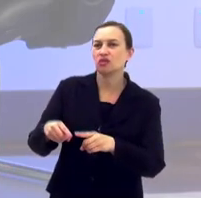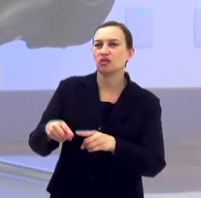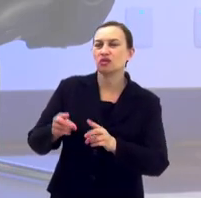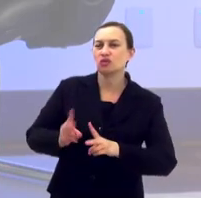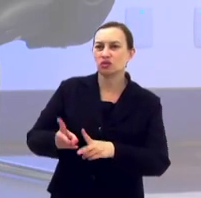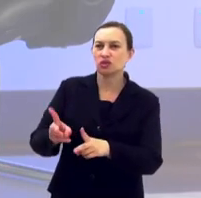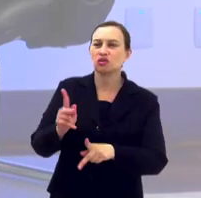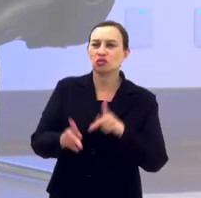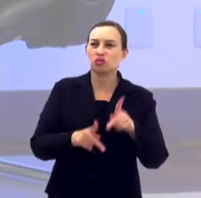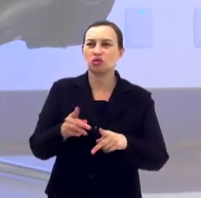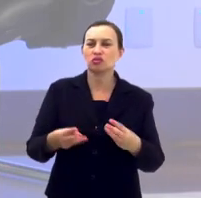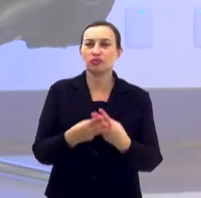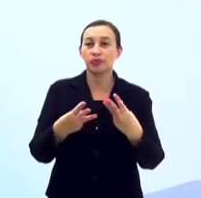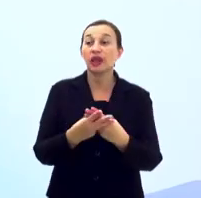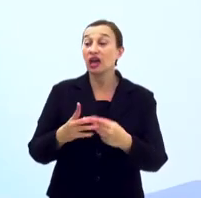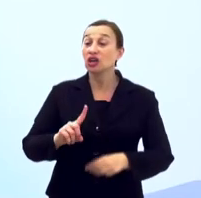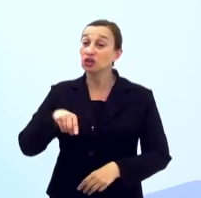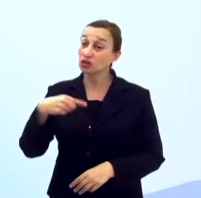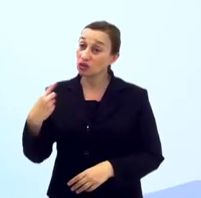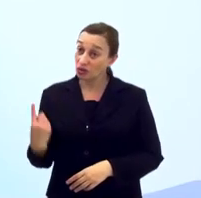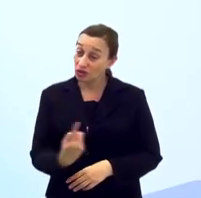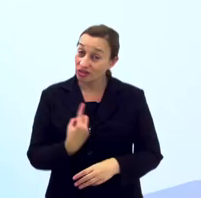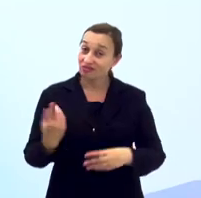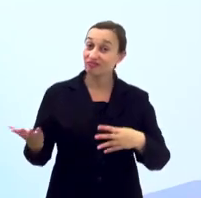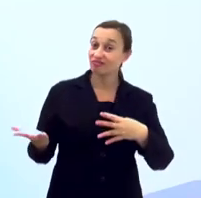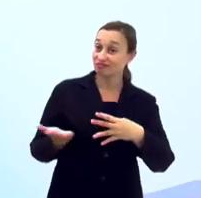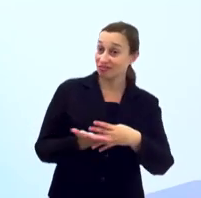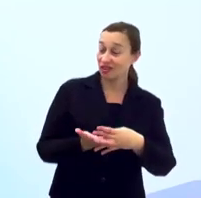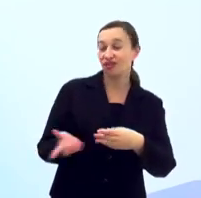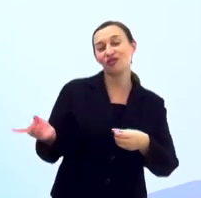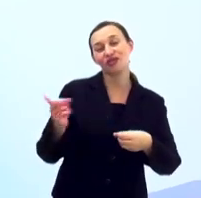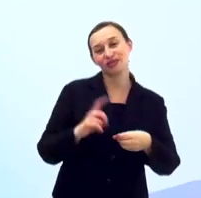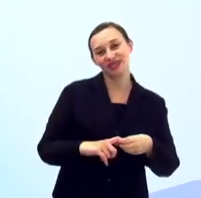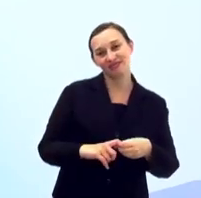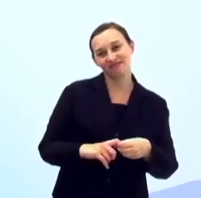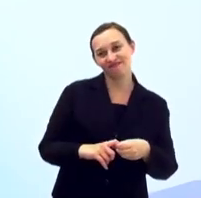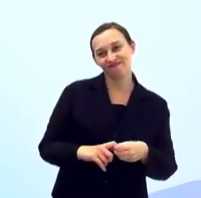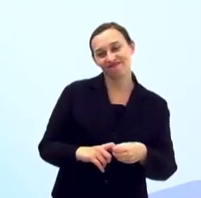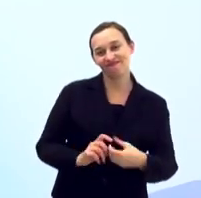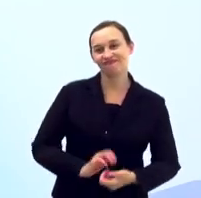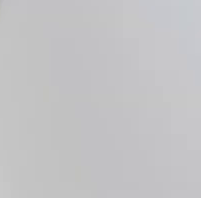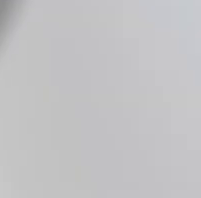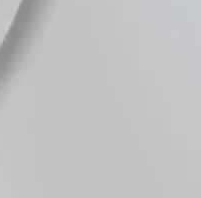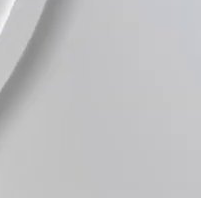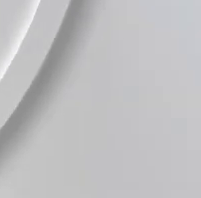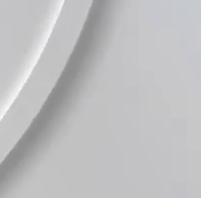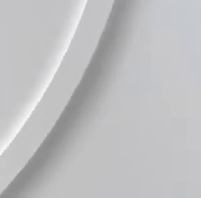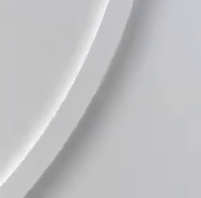aqui. Bem, nós vamos a um intervalo e já voltamos.